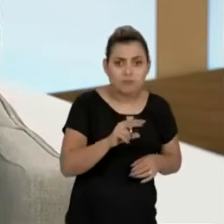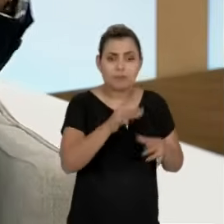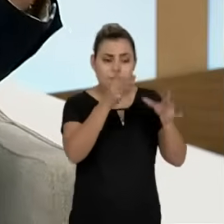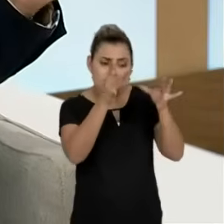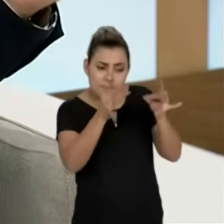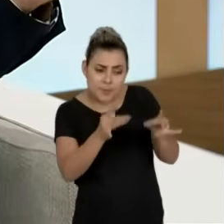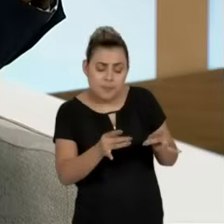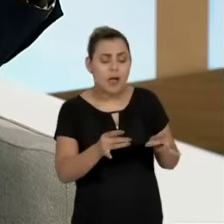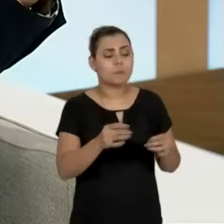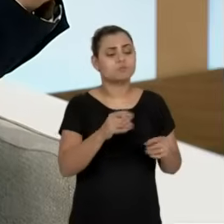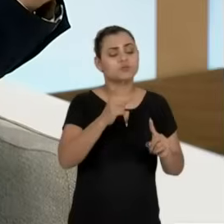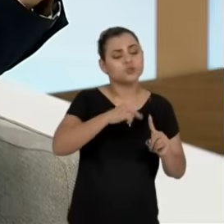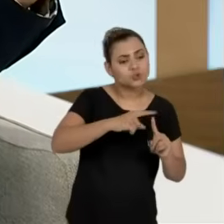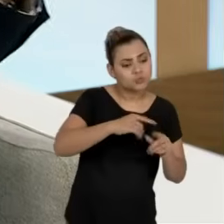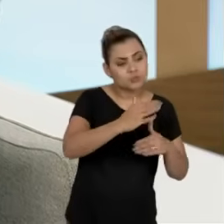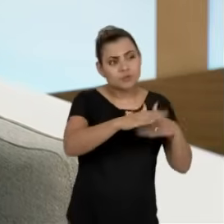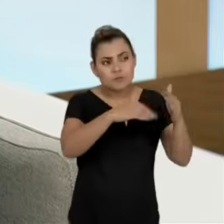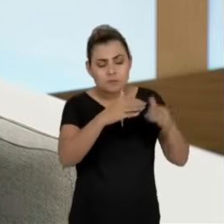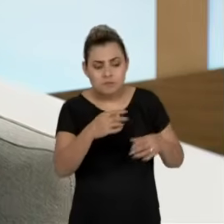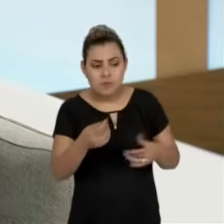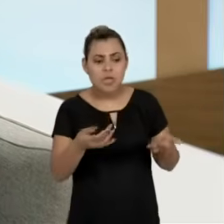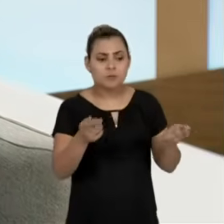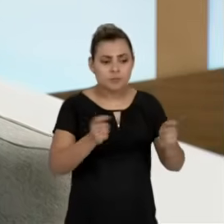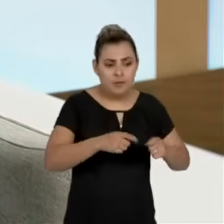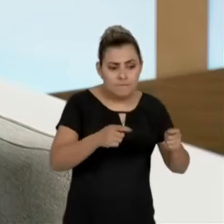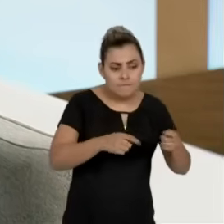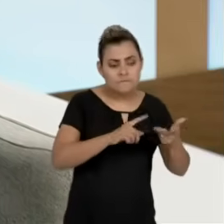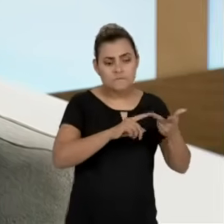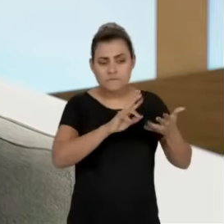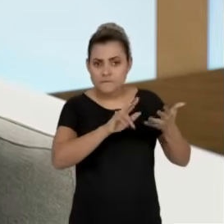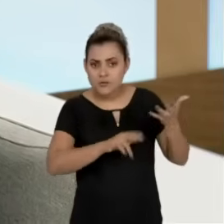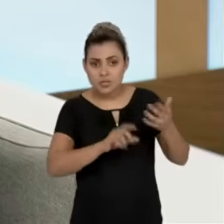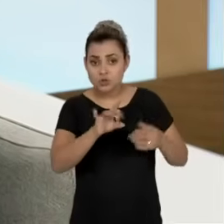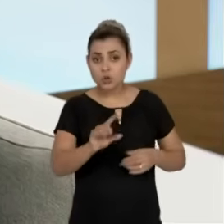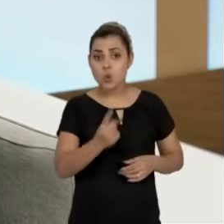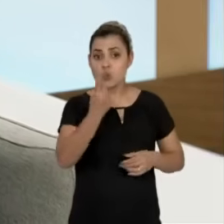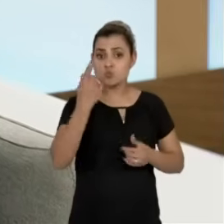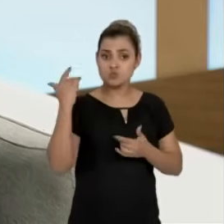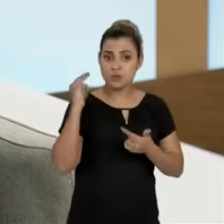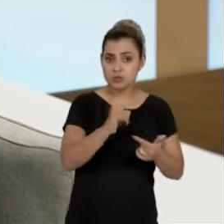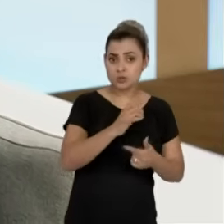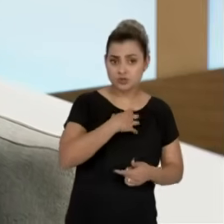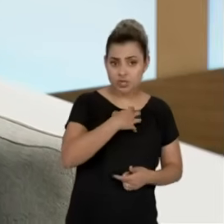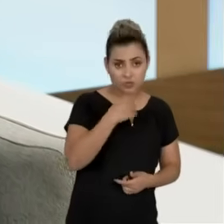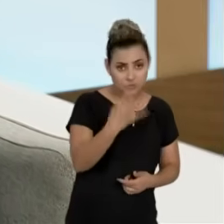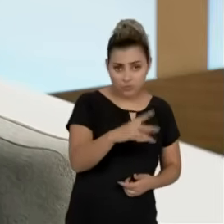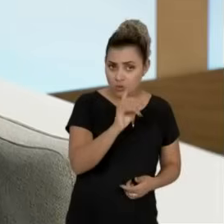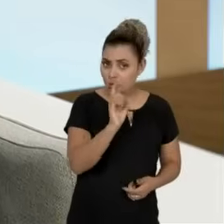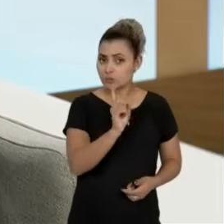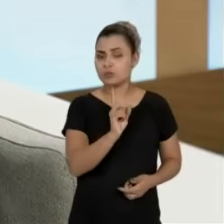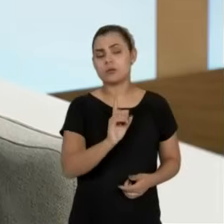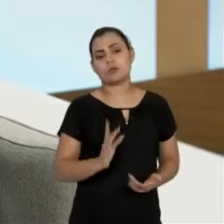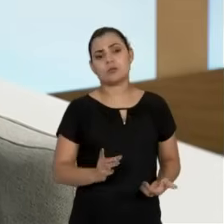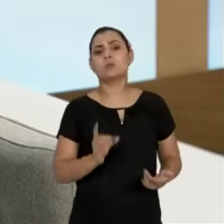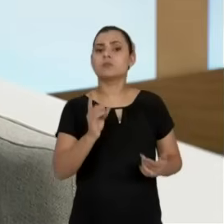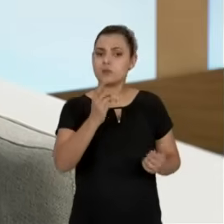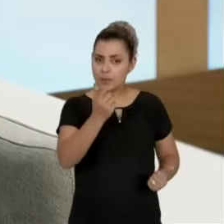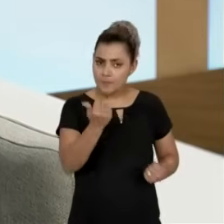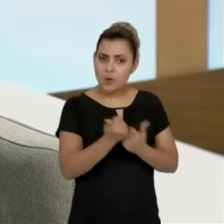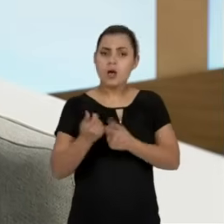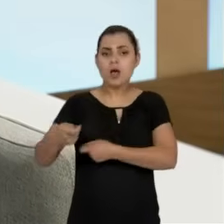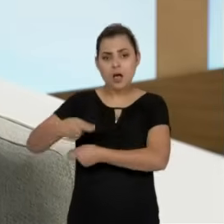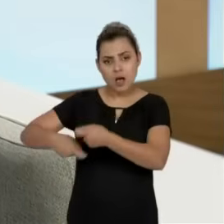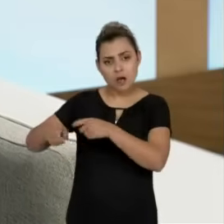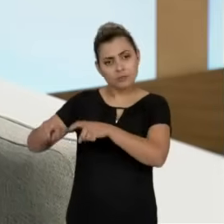as opções que tem de desenvolvimento, que não precisa ser só daquela maneira tradicional. Vamos apoiar, sim, o agronegócio, mas desde que ele